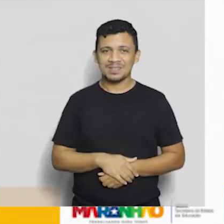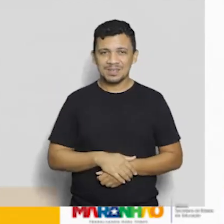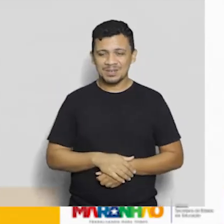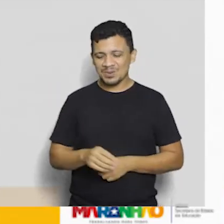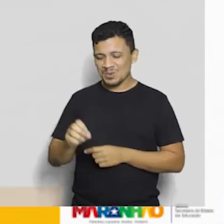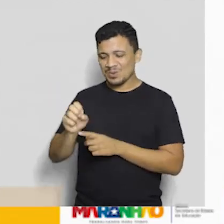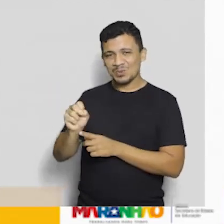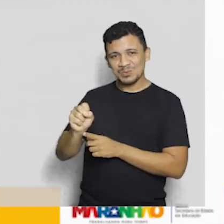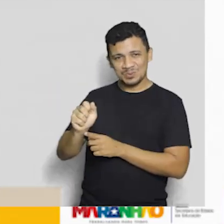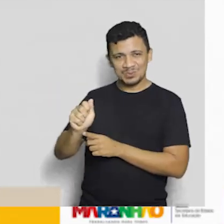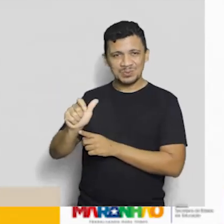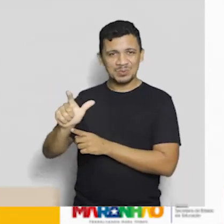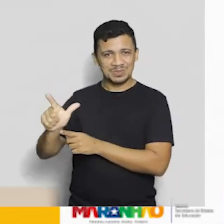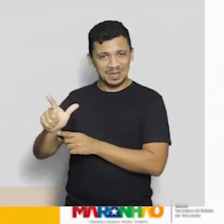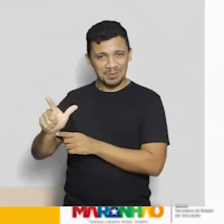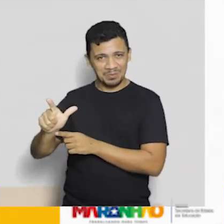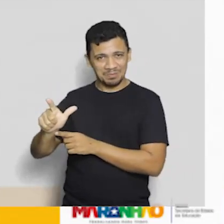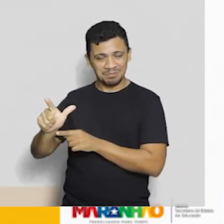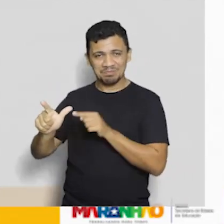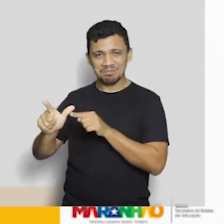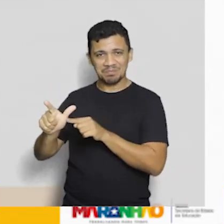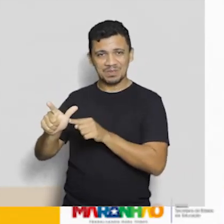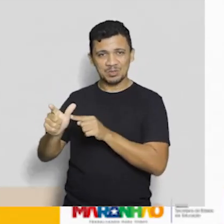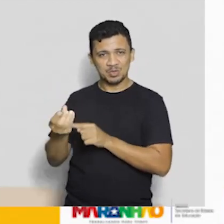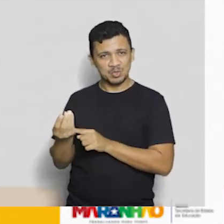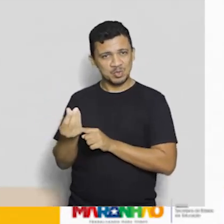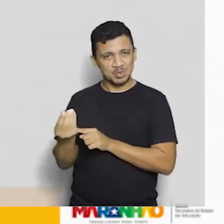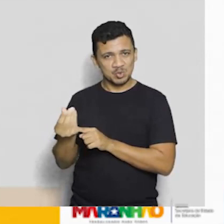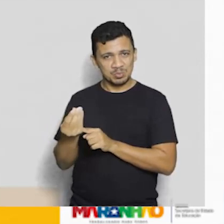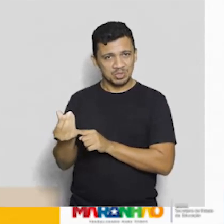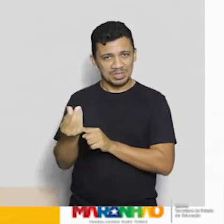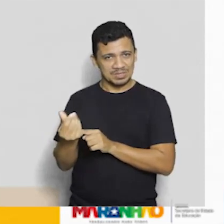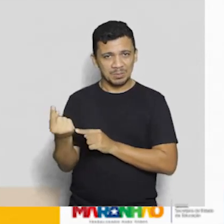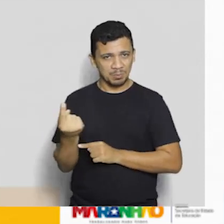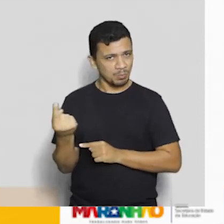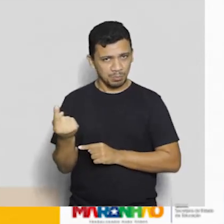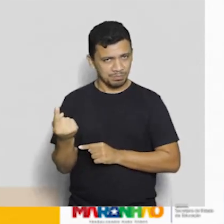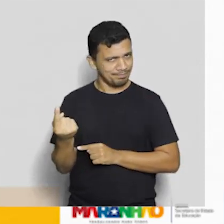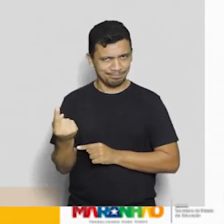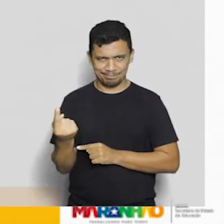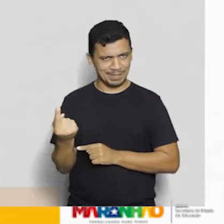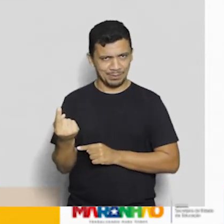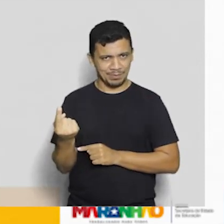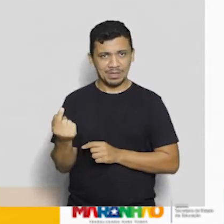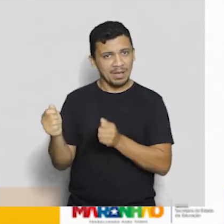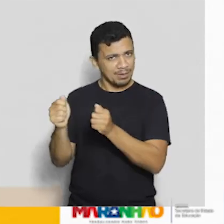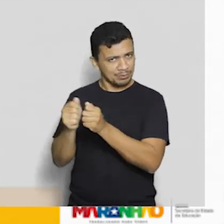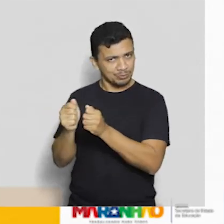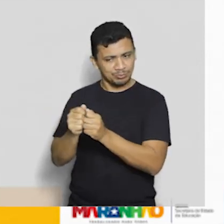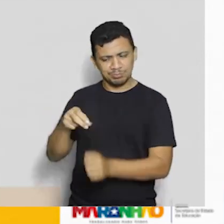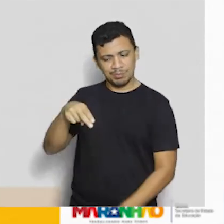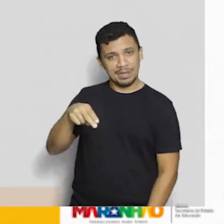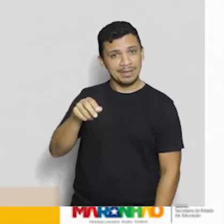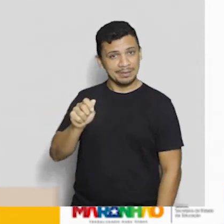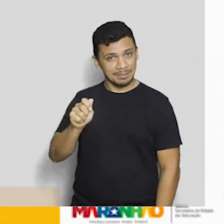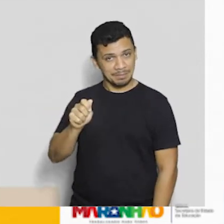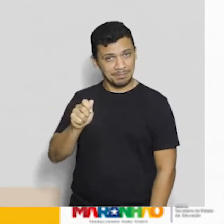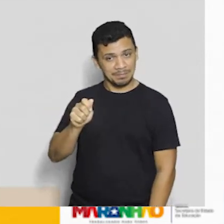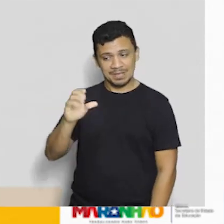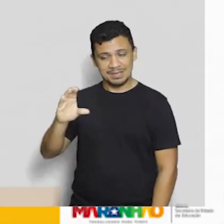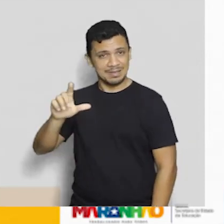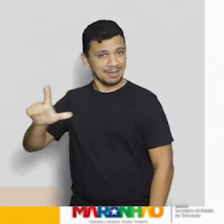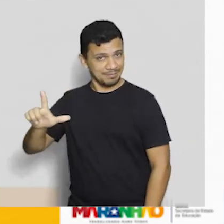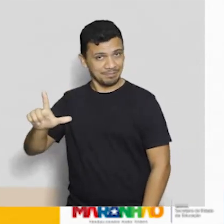de cozinha não é uma substância pura. Pela questão que a gente está trabalhando,